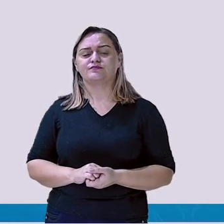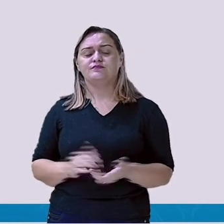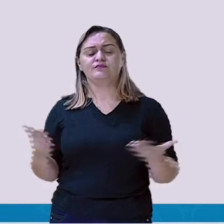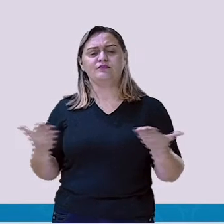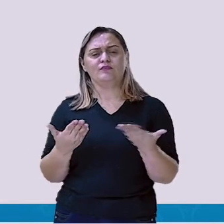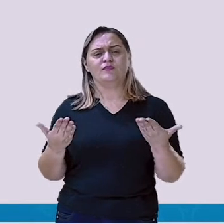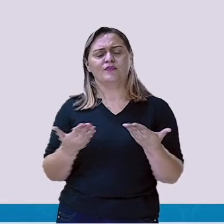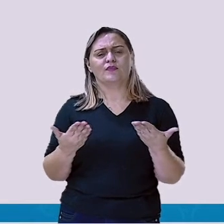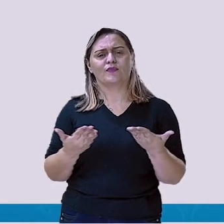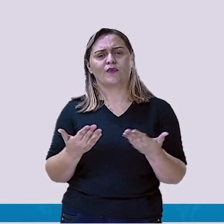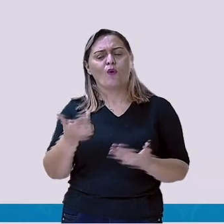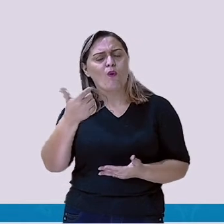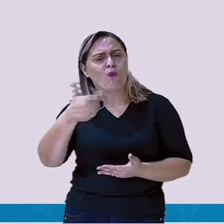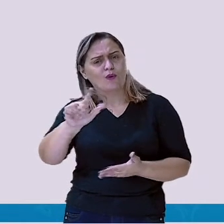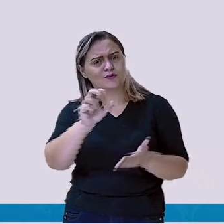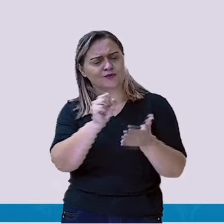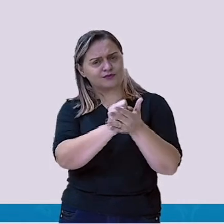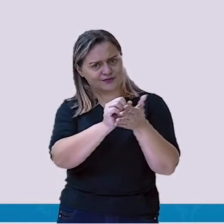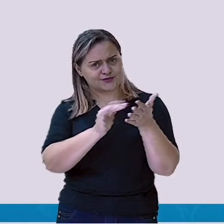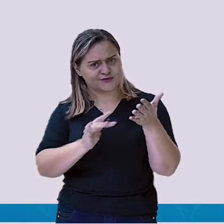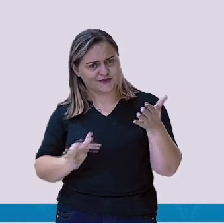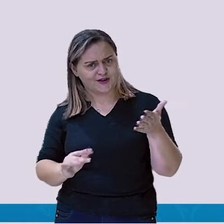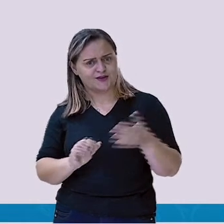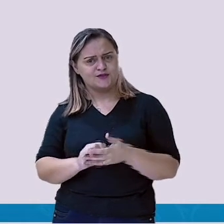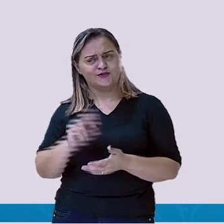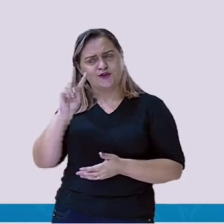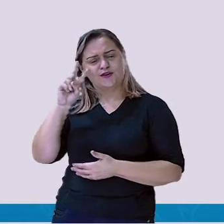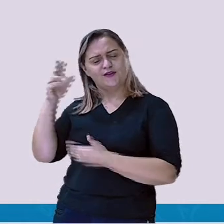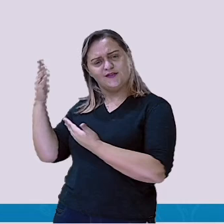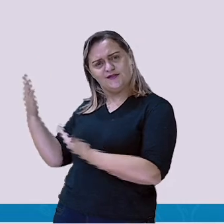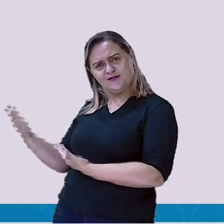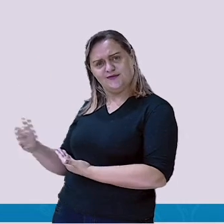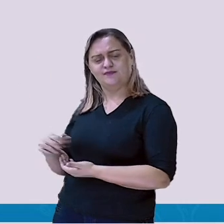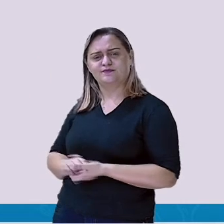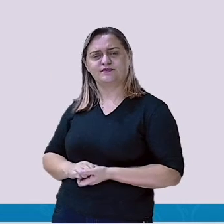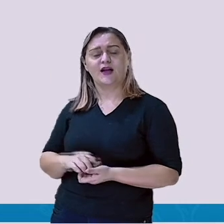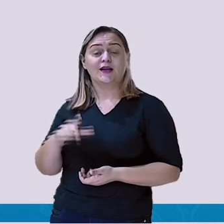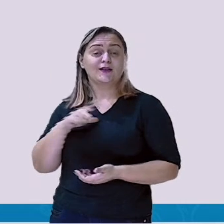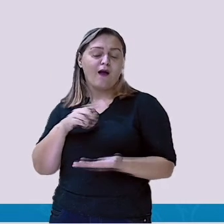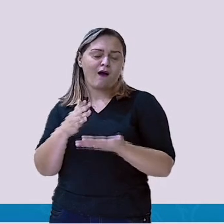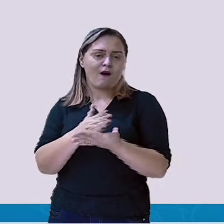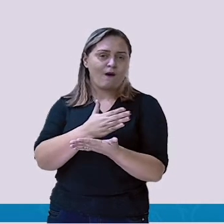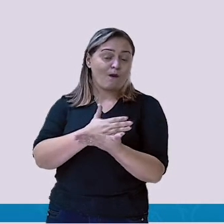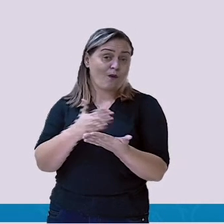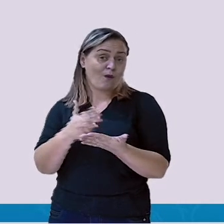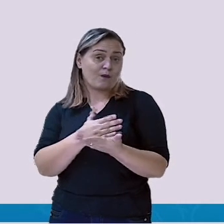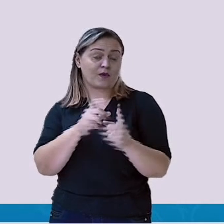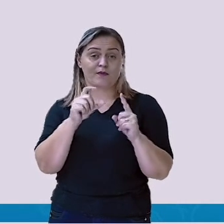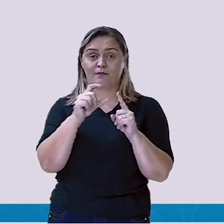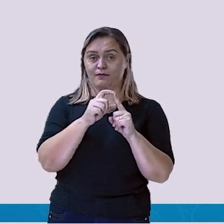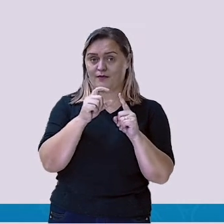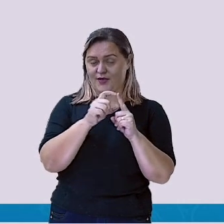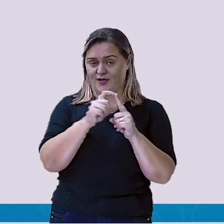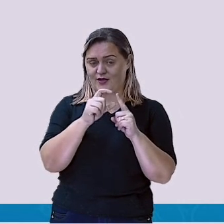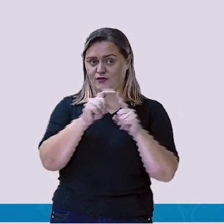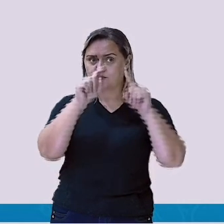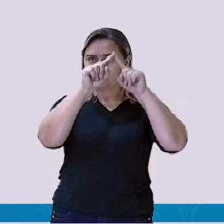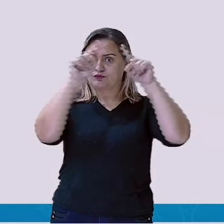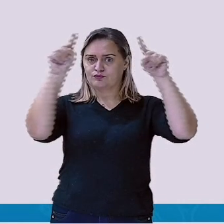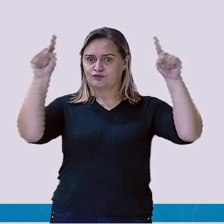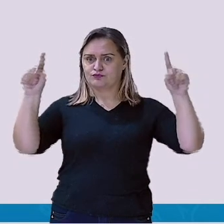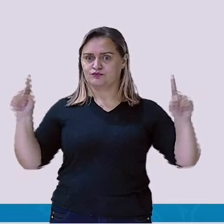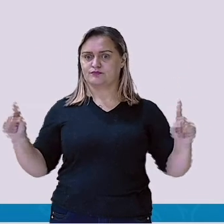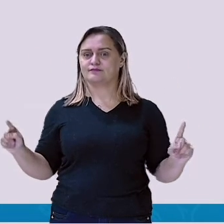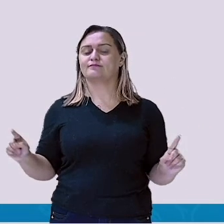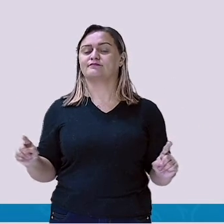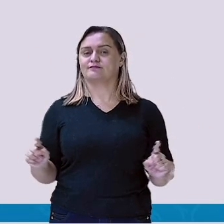Aqui, essa atividade, eu trouxe para vocês algumas palavras dentro do nosso quadro